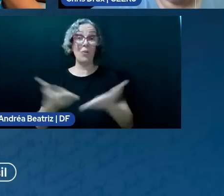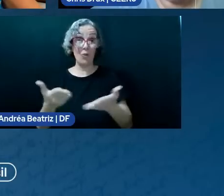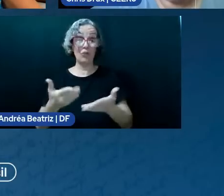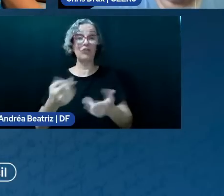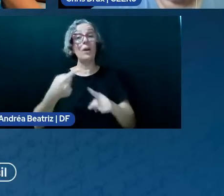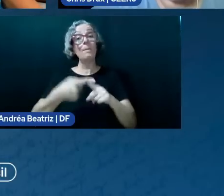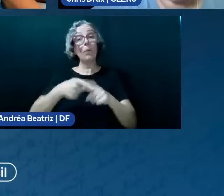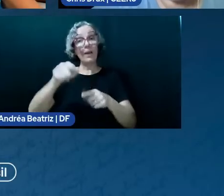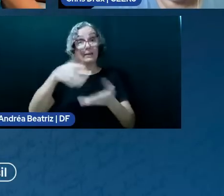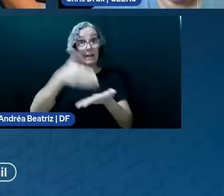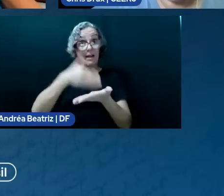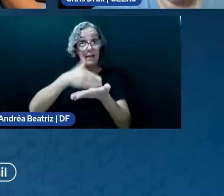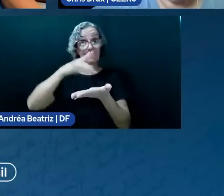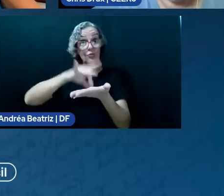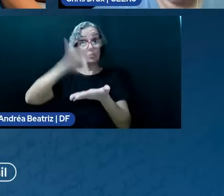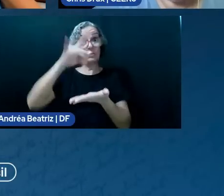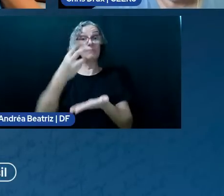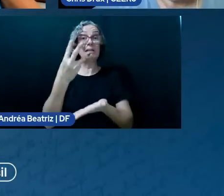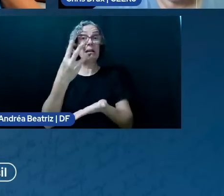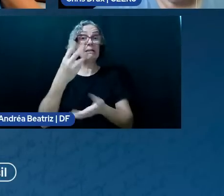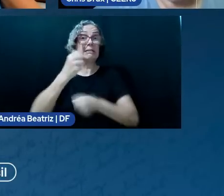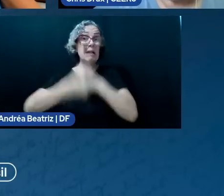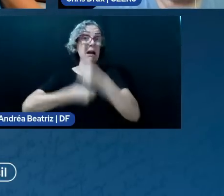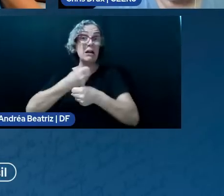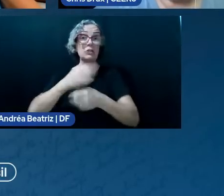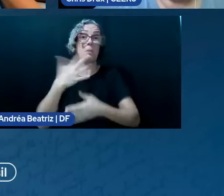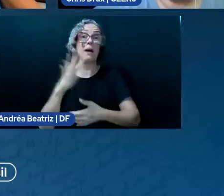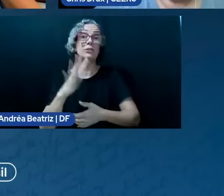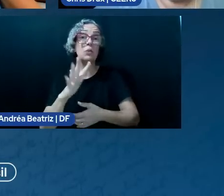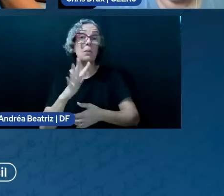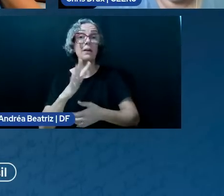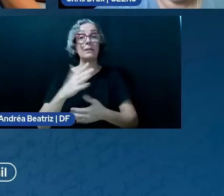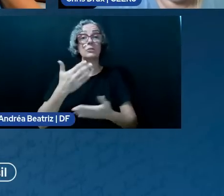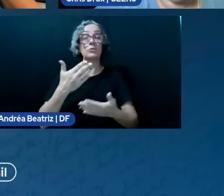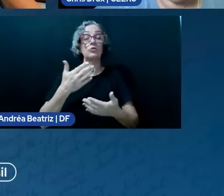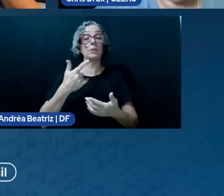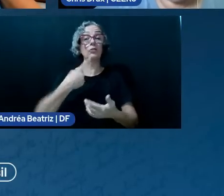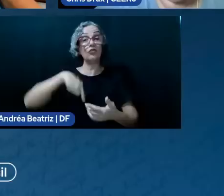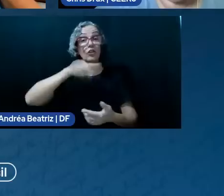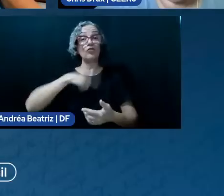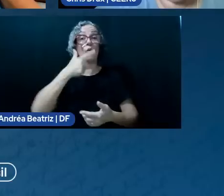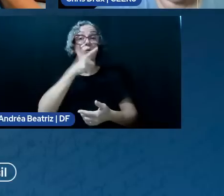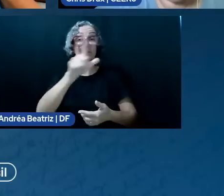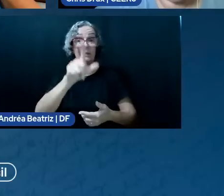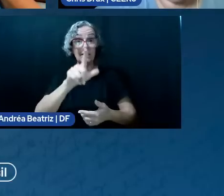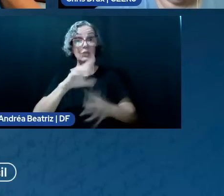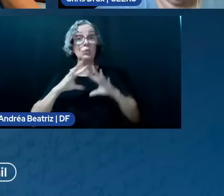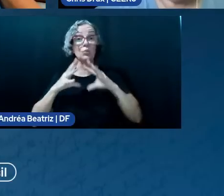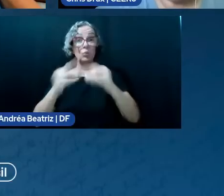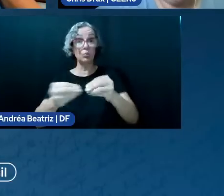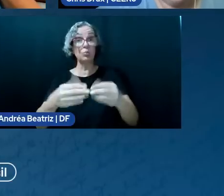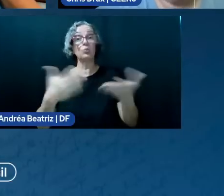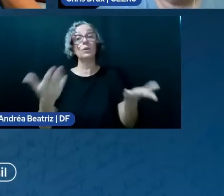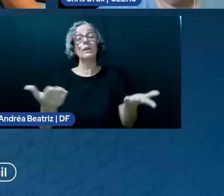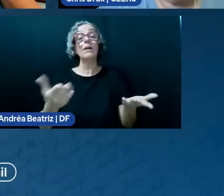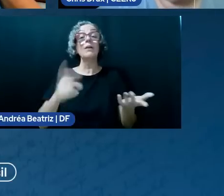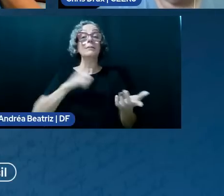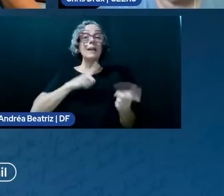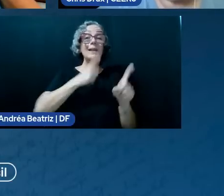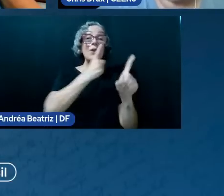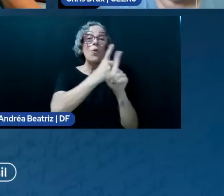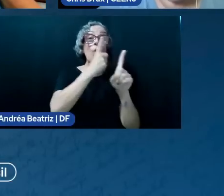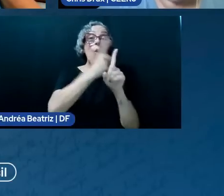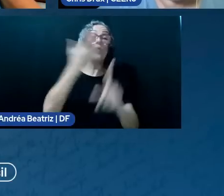estudando ele para concluir o livro. Então, se nós formos responder perguntas que já estão em outros encontros, a